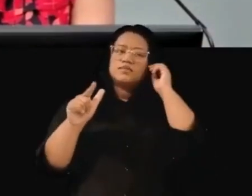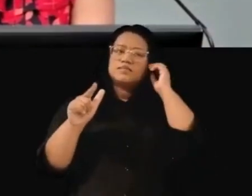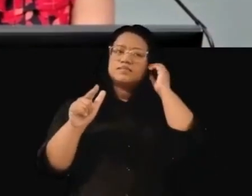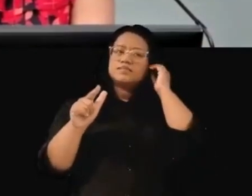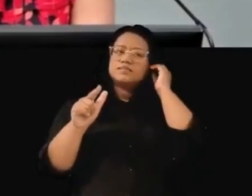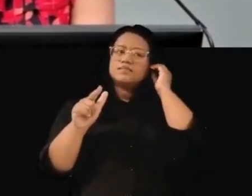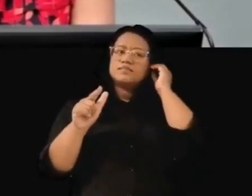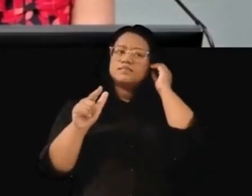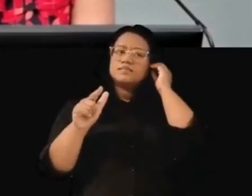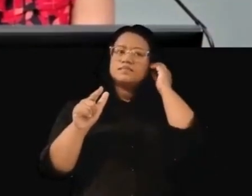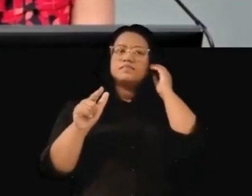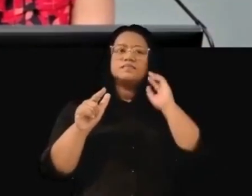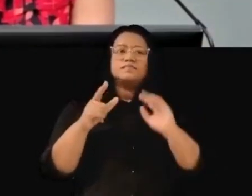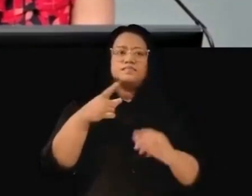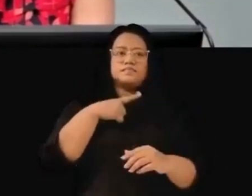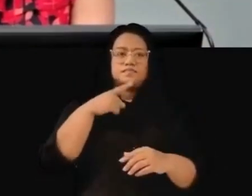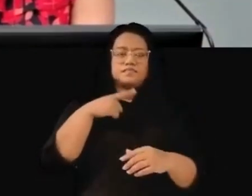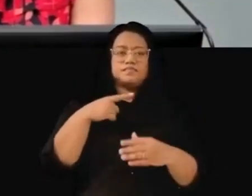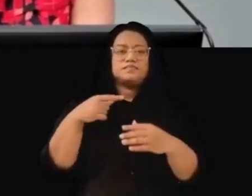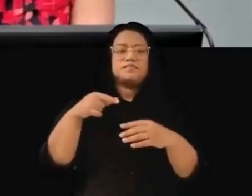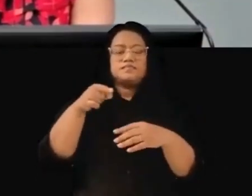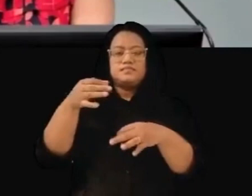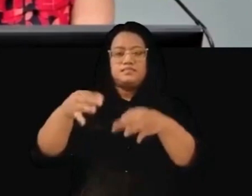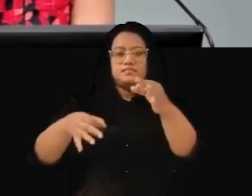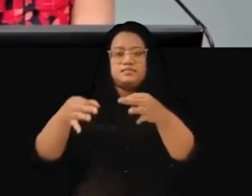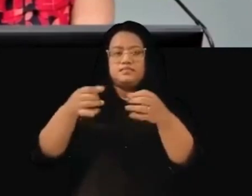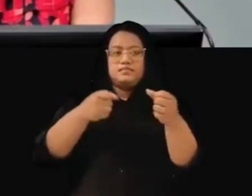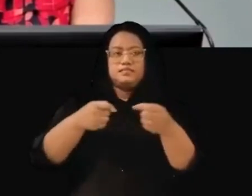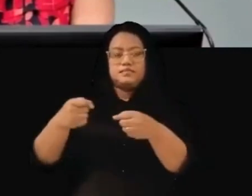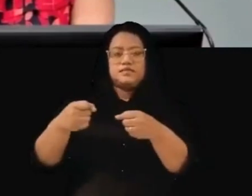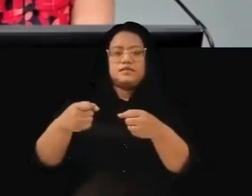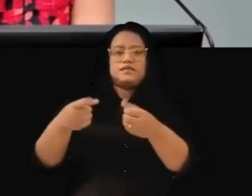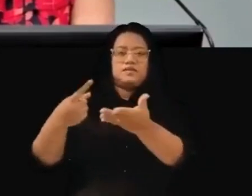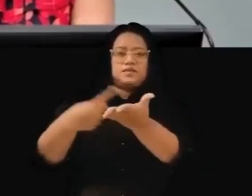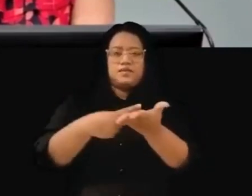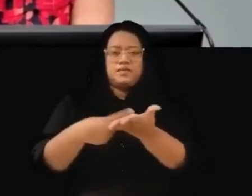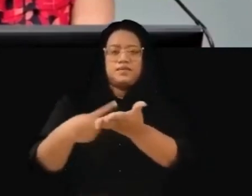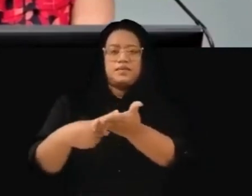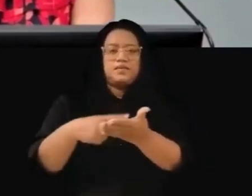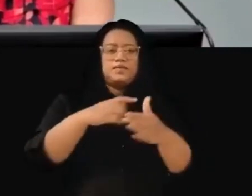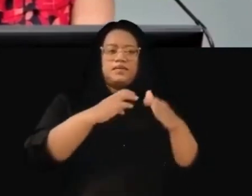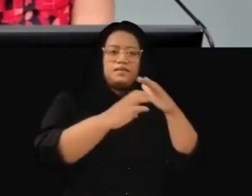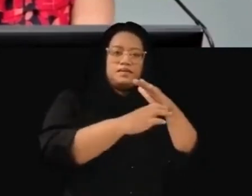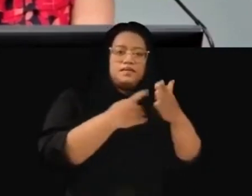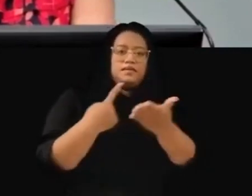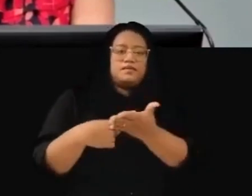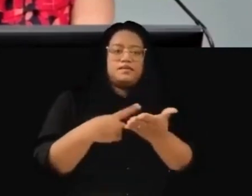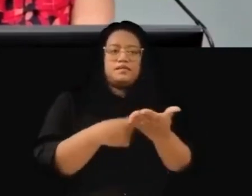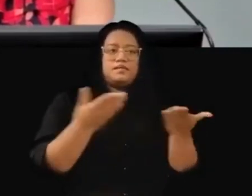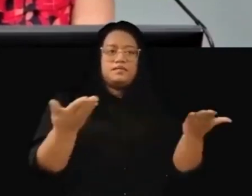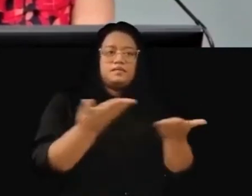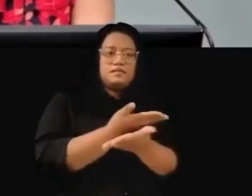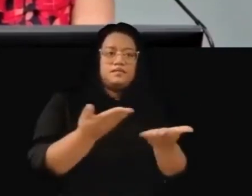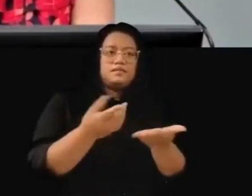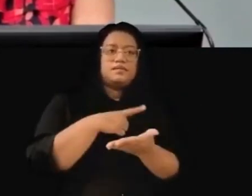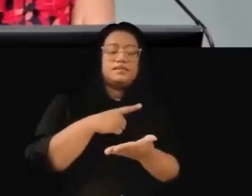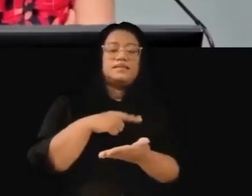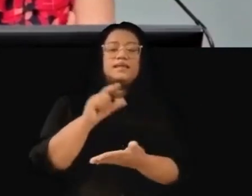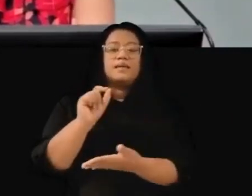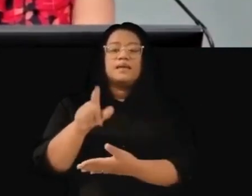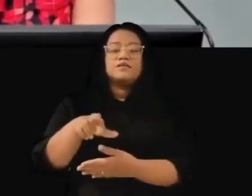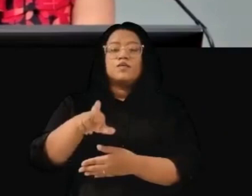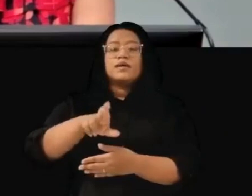negocia com o setor judiciário e também com as comunidades, né? Mas o responsável, de fato, e ao fim e ao